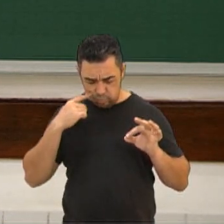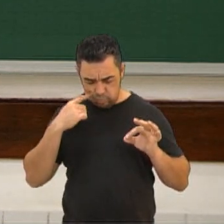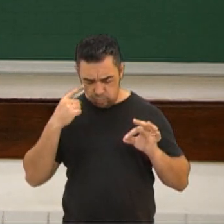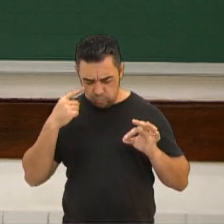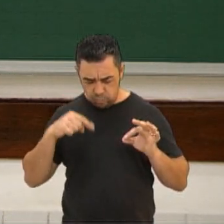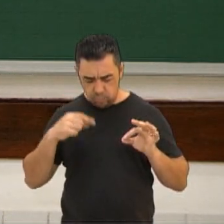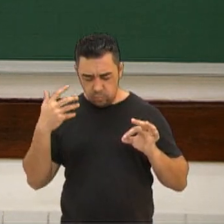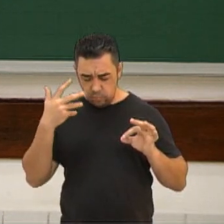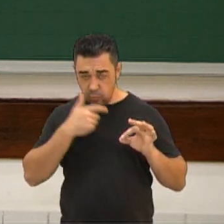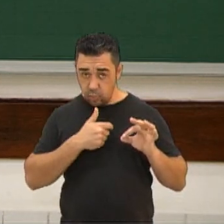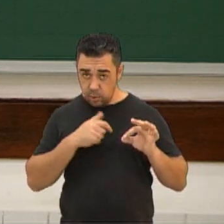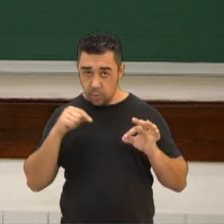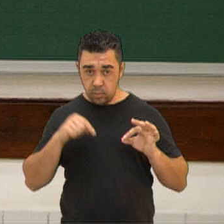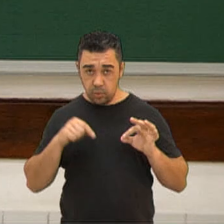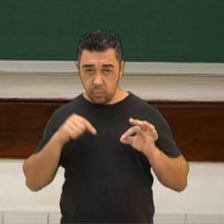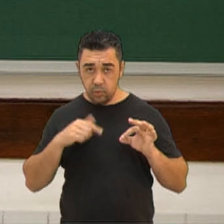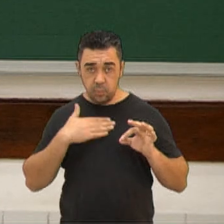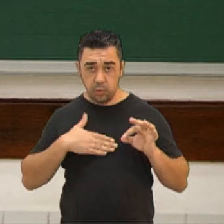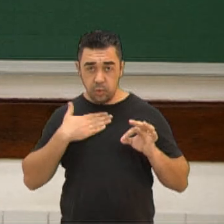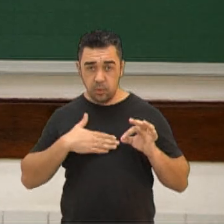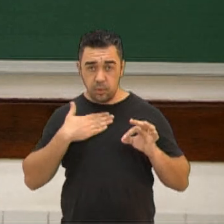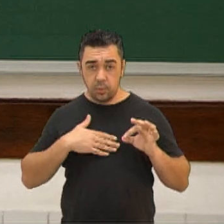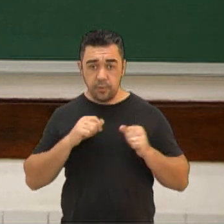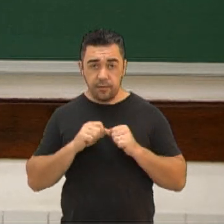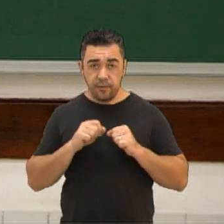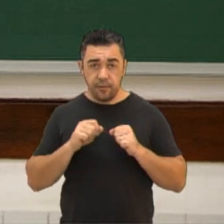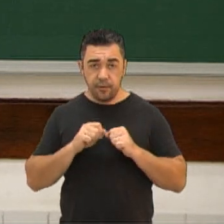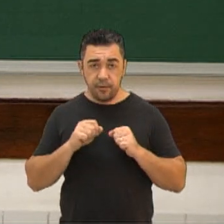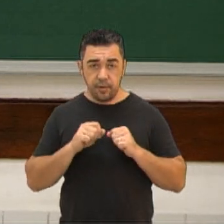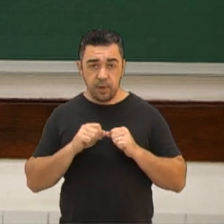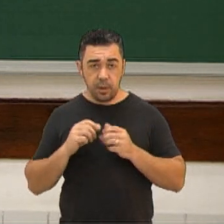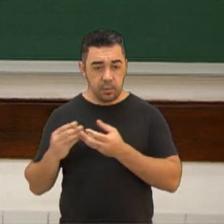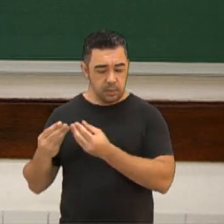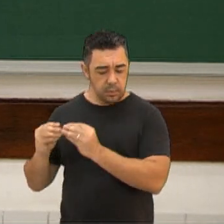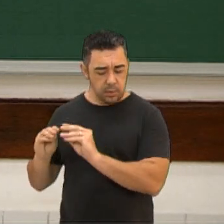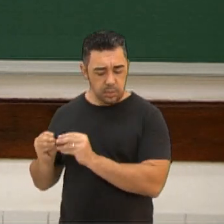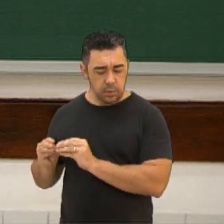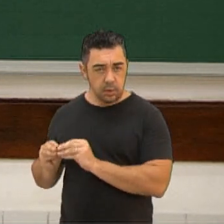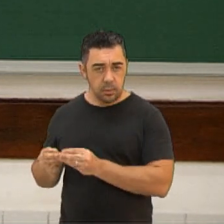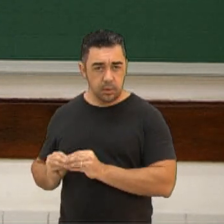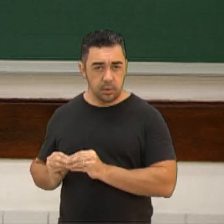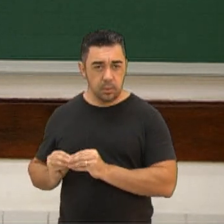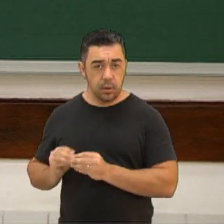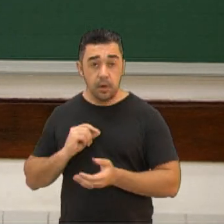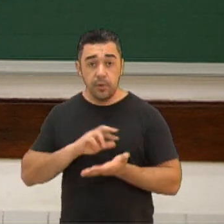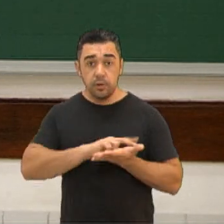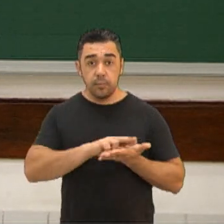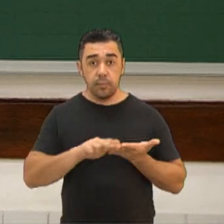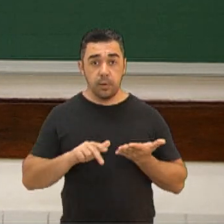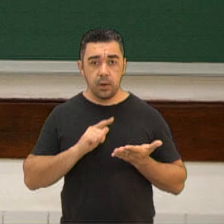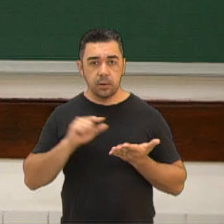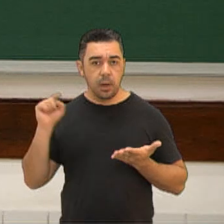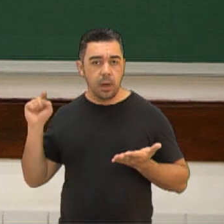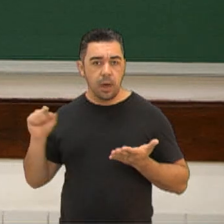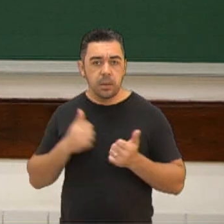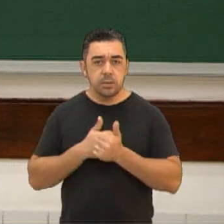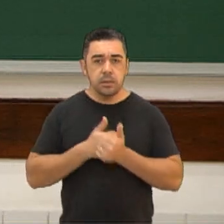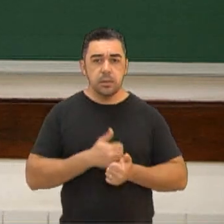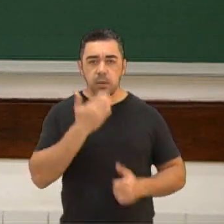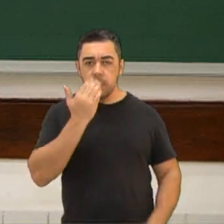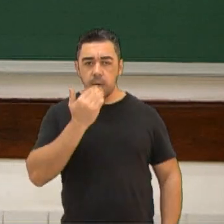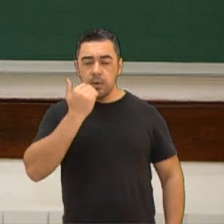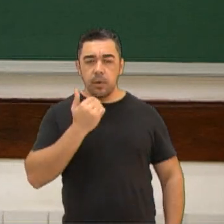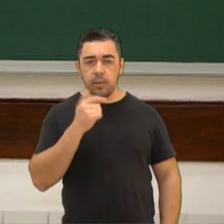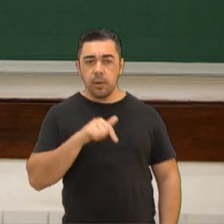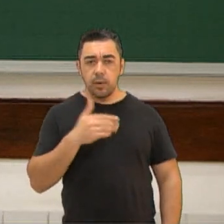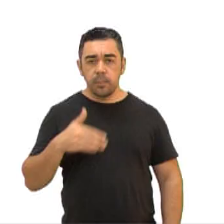aquela imagem tão bonita que ele pegou uma argila e fez uma cópia daquilo. E fez uma série de trabalho baseado naquele esqueleto